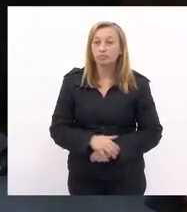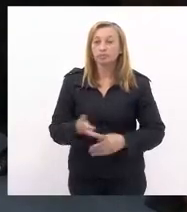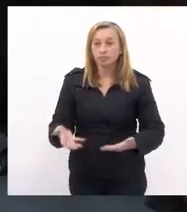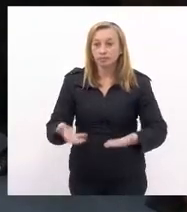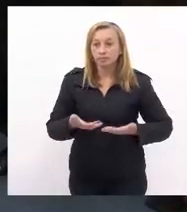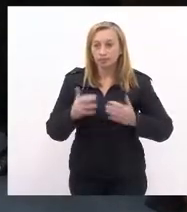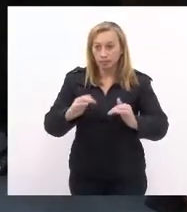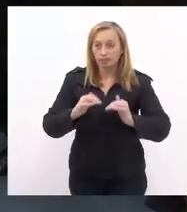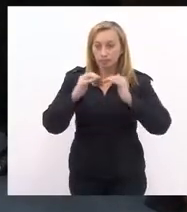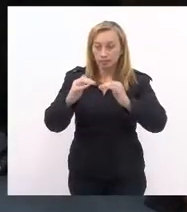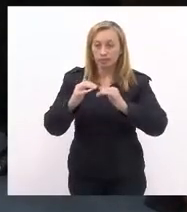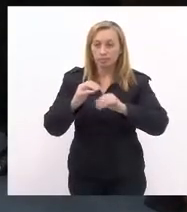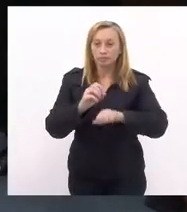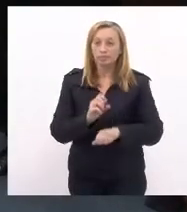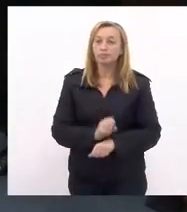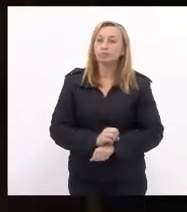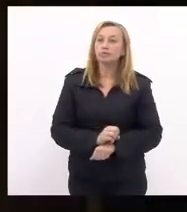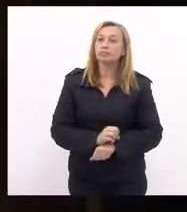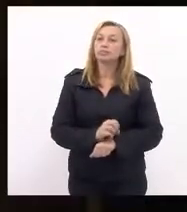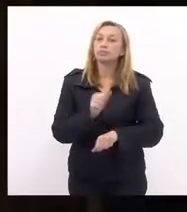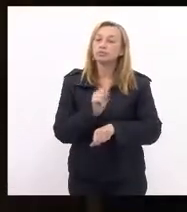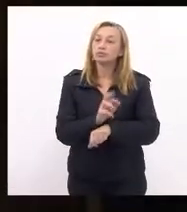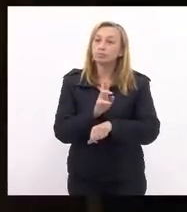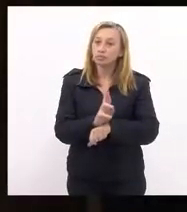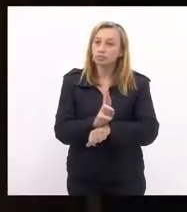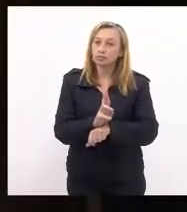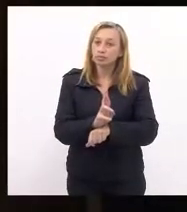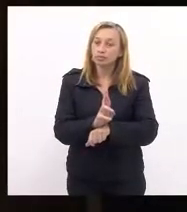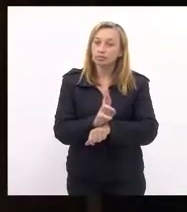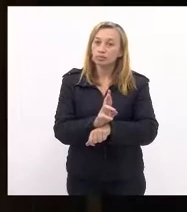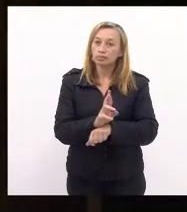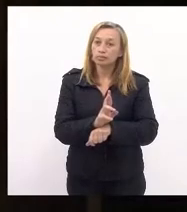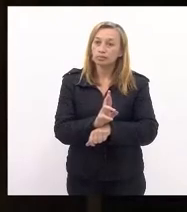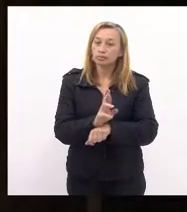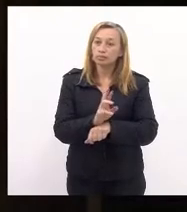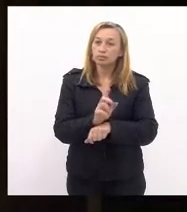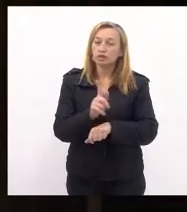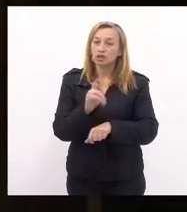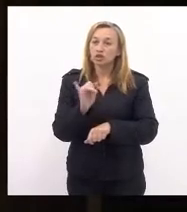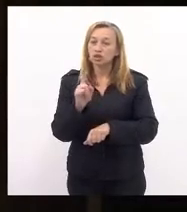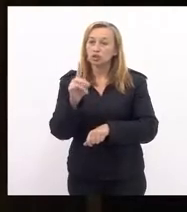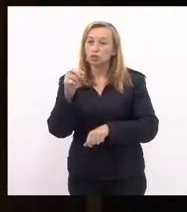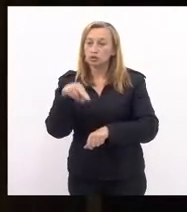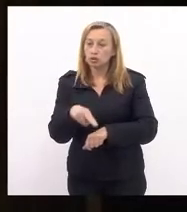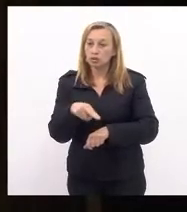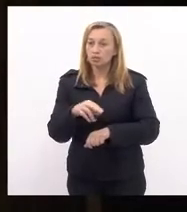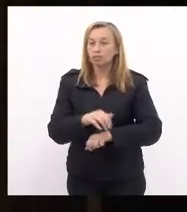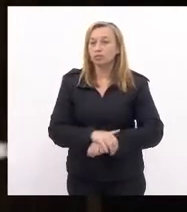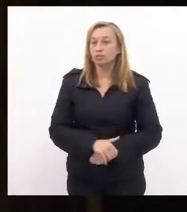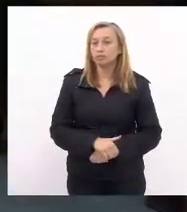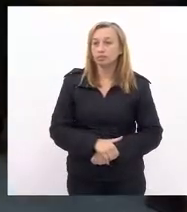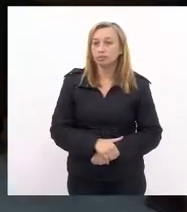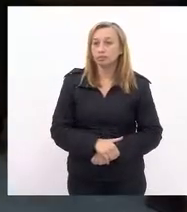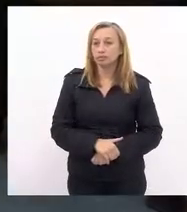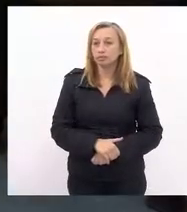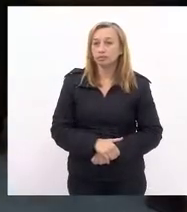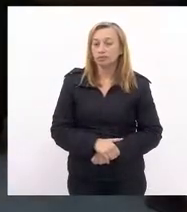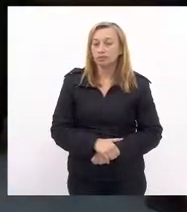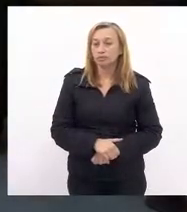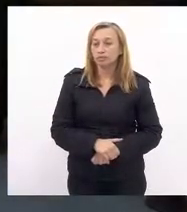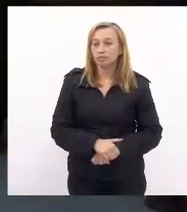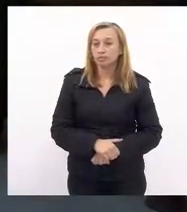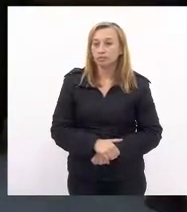Tenho a honra de chamar o excelentíssimo doutor Gilson de Lima Santos.